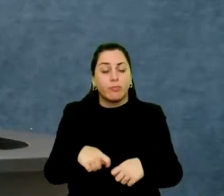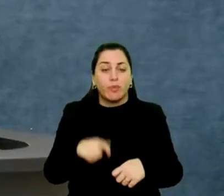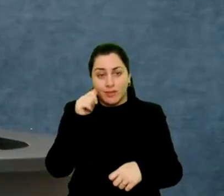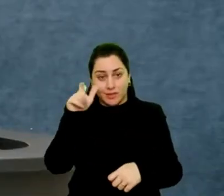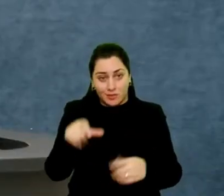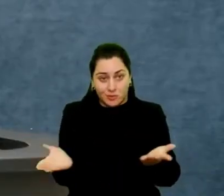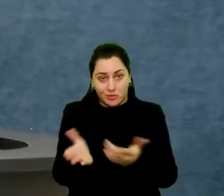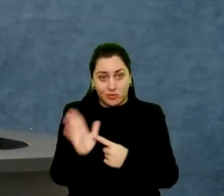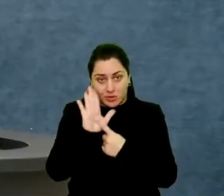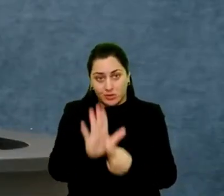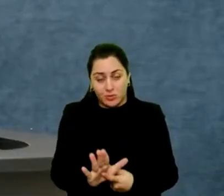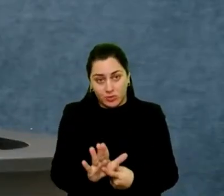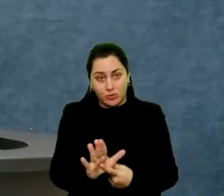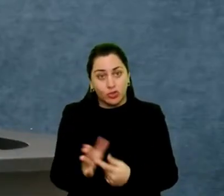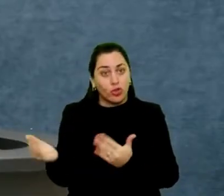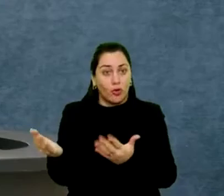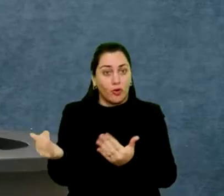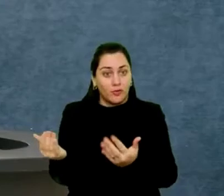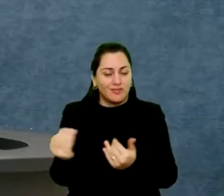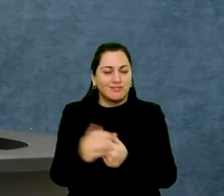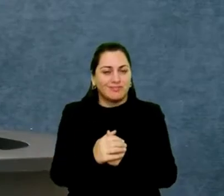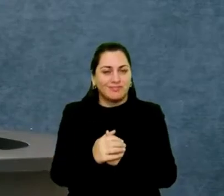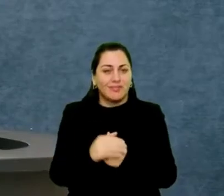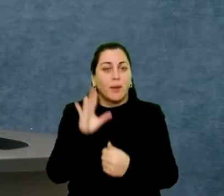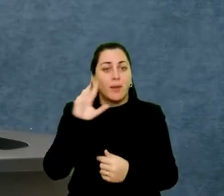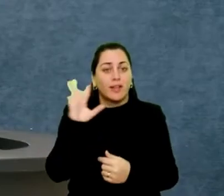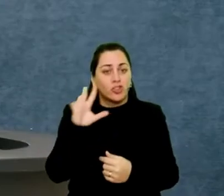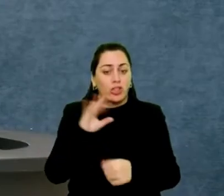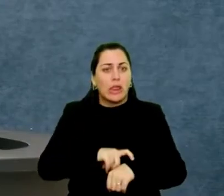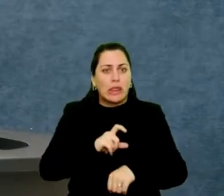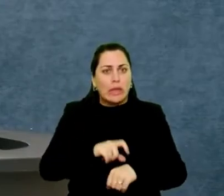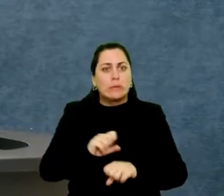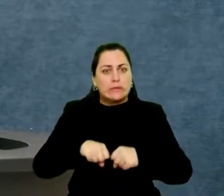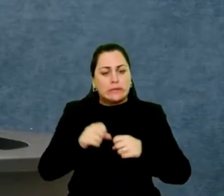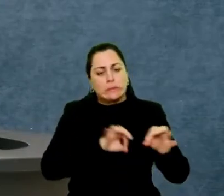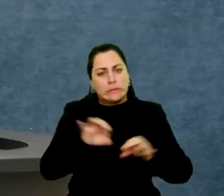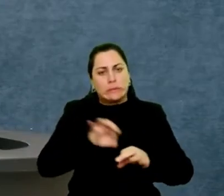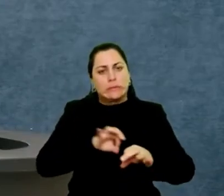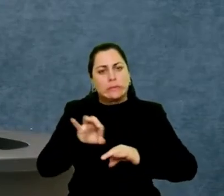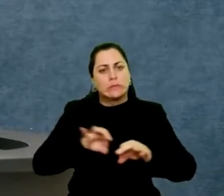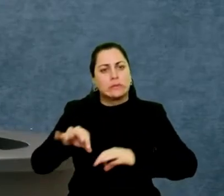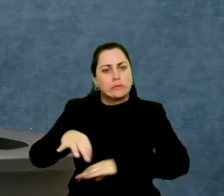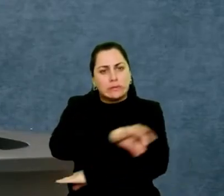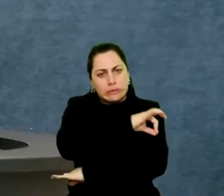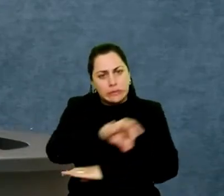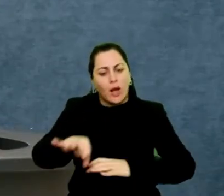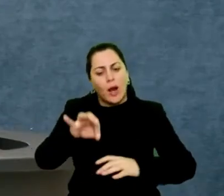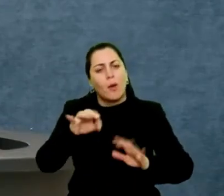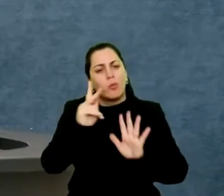menina está novinha aí, imagina o tanto de tempo que ela gastou para desenhar todos esses projetos de